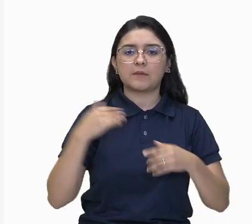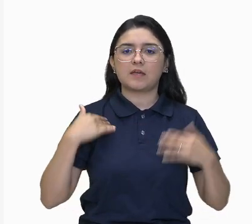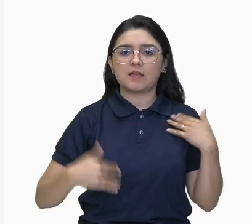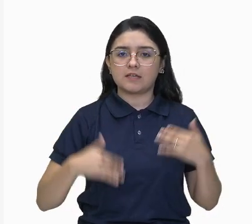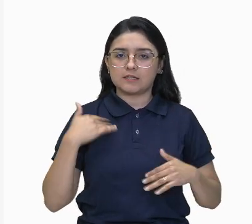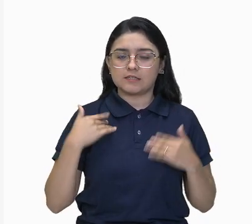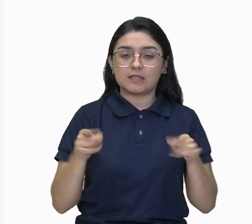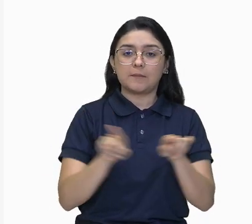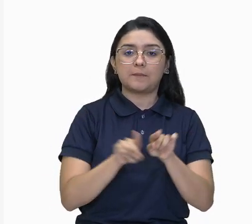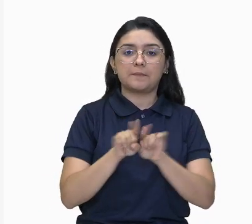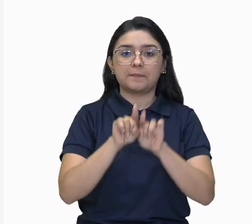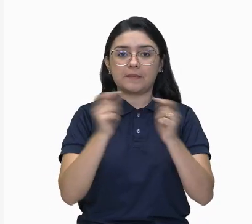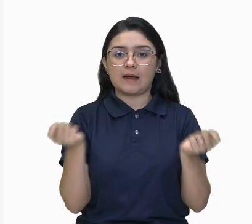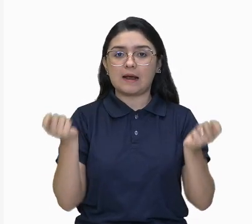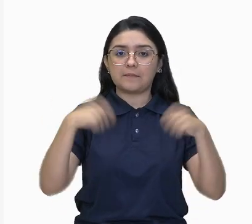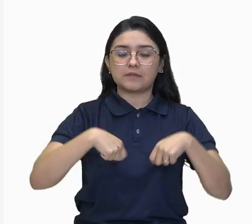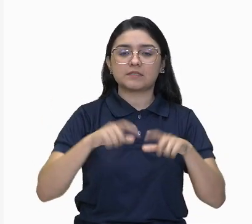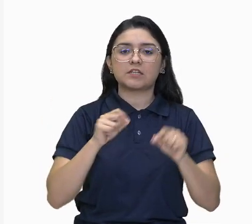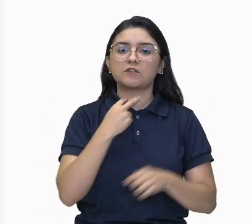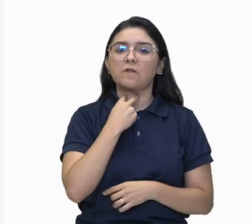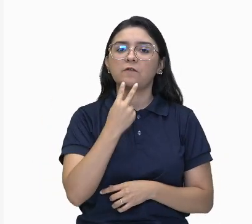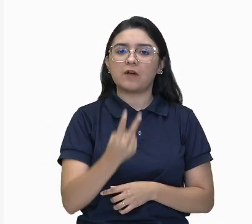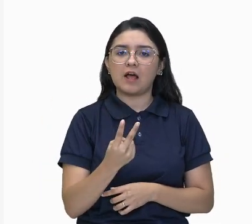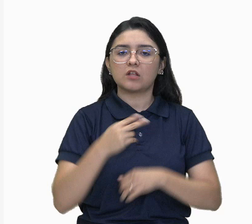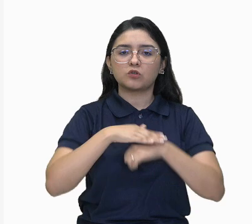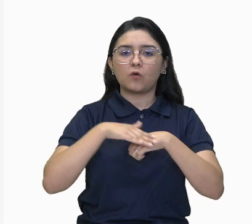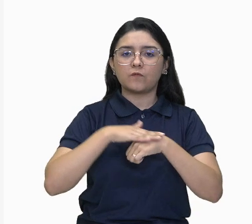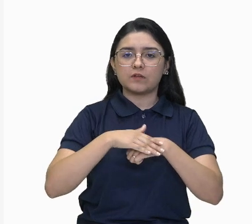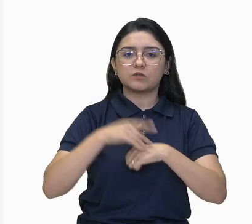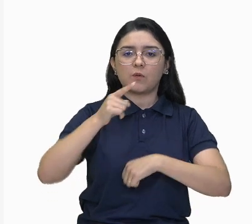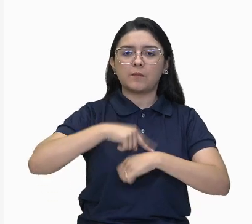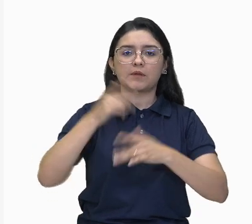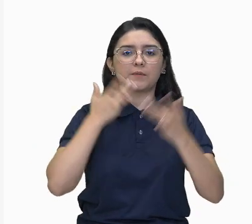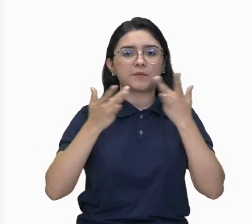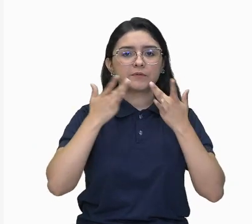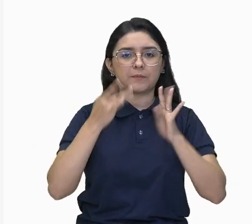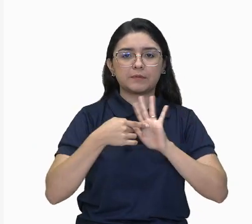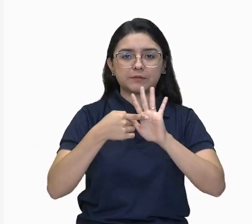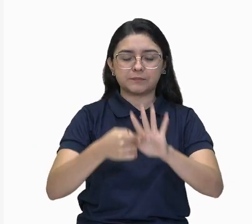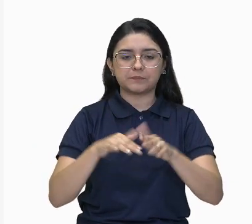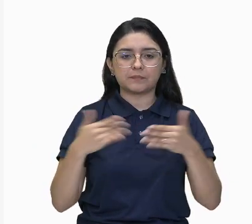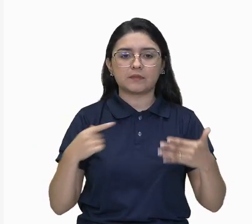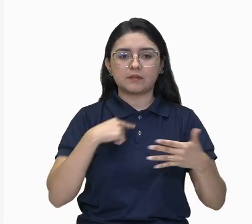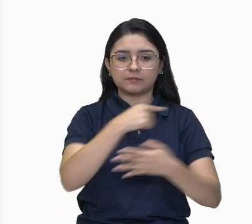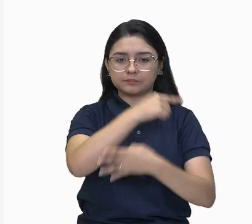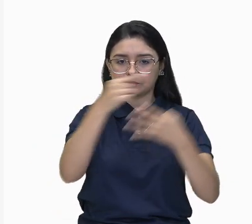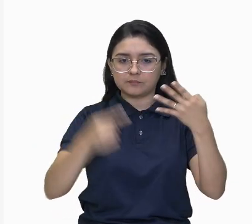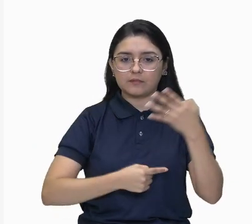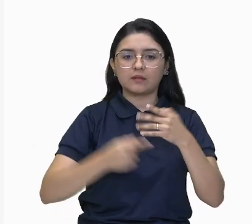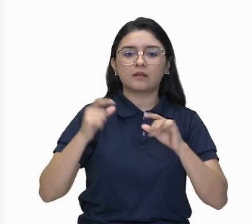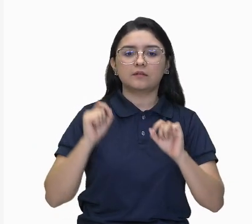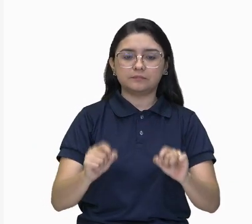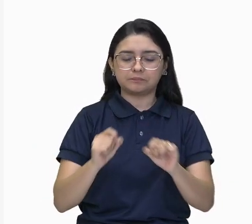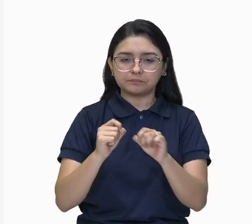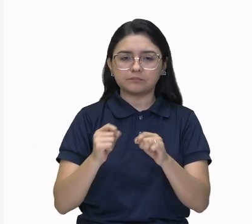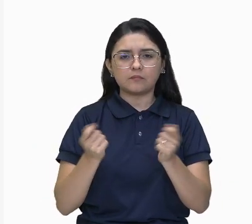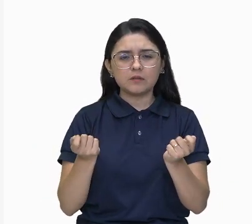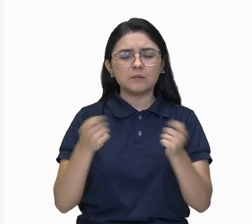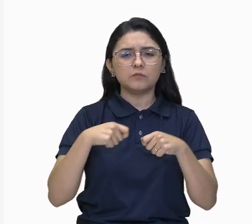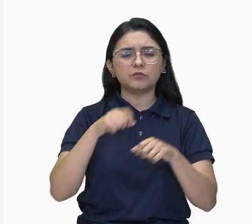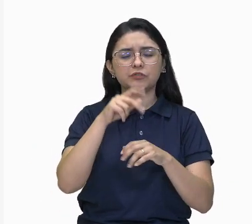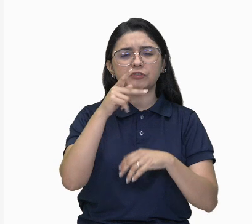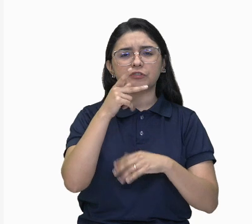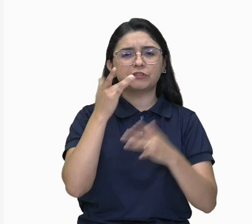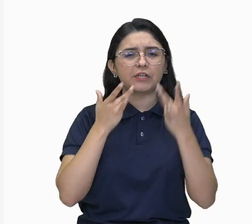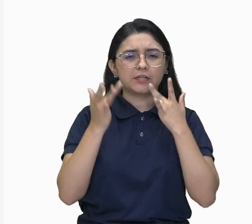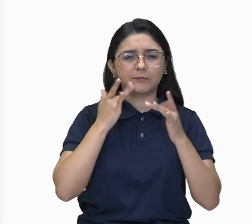a capacidade de sustentar falas e diálogos no palco. Aqui estão algumas maneiras pelas quais o teatro pode contribuir